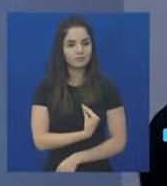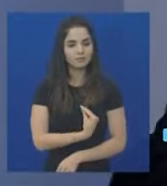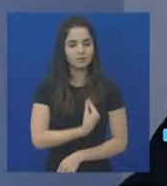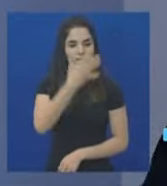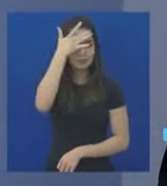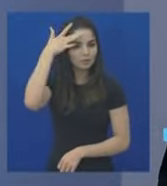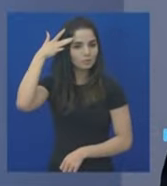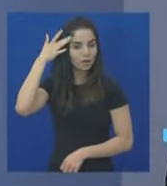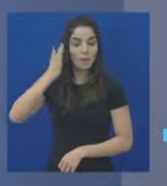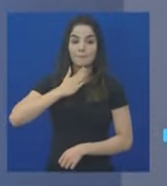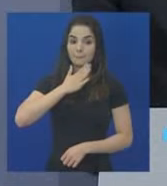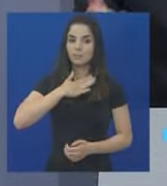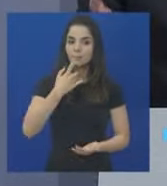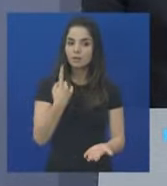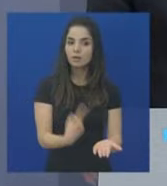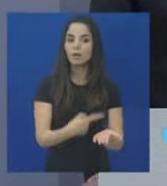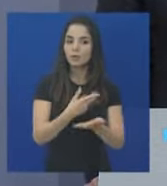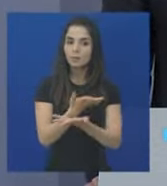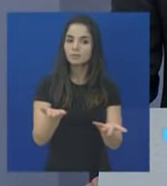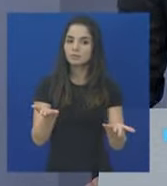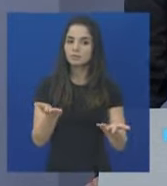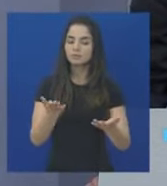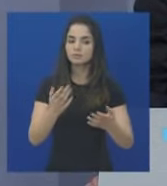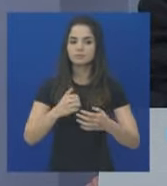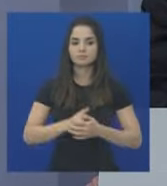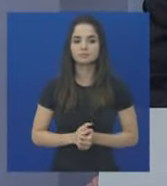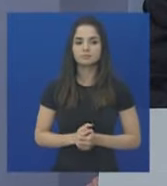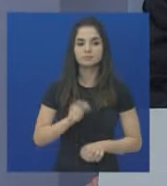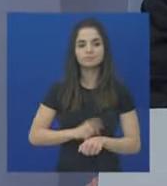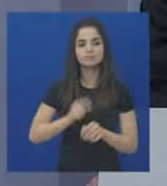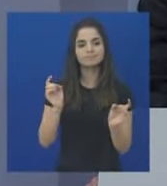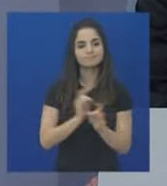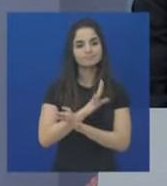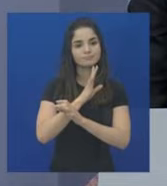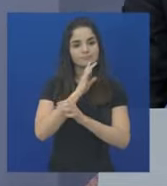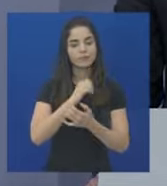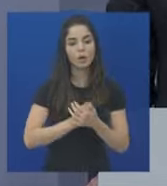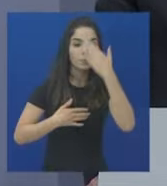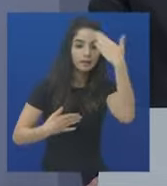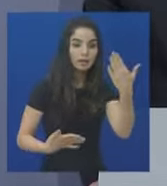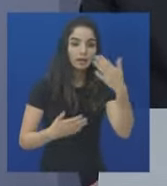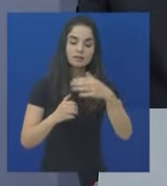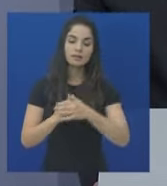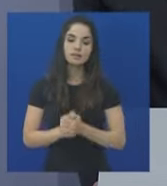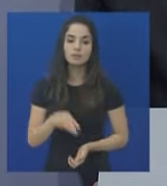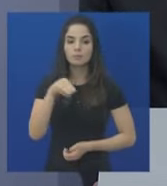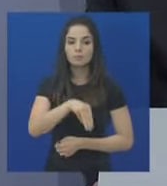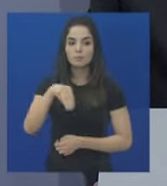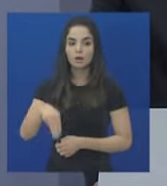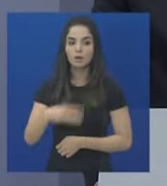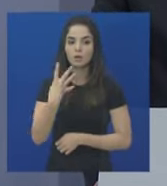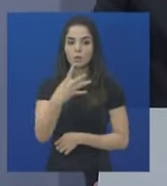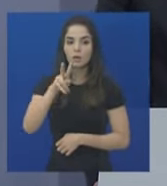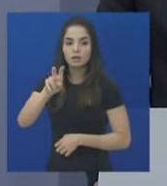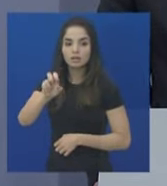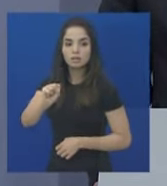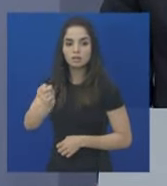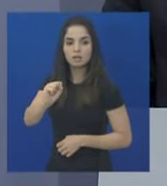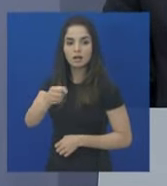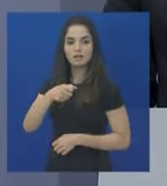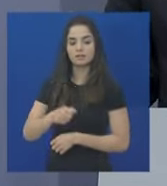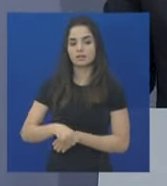Esse é o meu compromisso. É para isso. Seu tempo, candidato. Muito obrigado. Candidato Maquinho Mendes, o tem 45 segundos